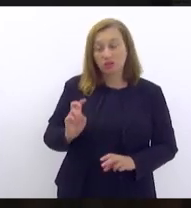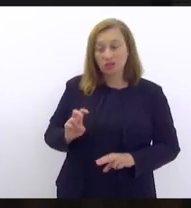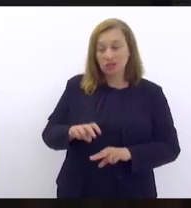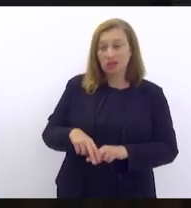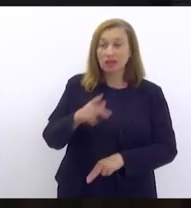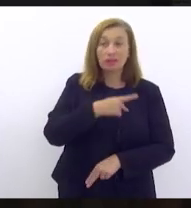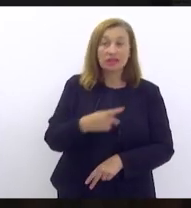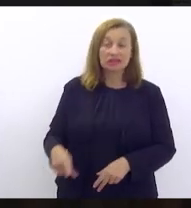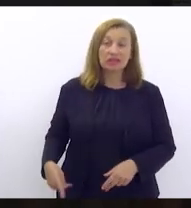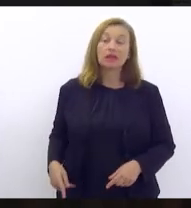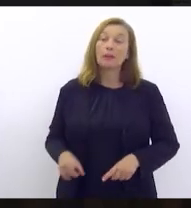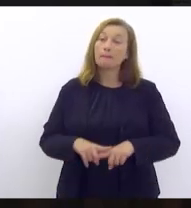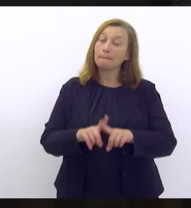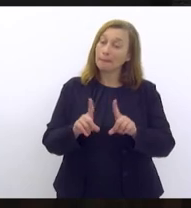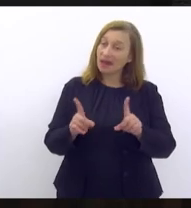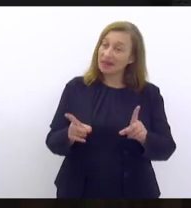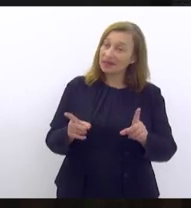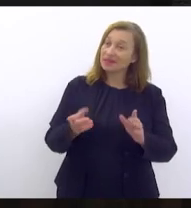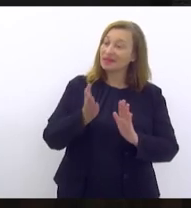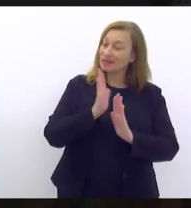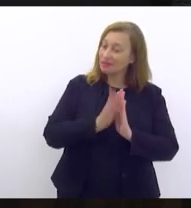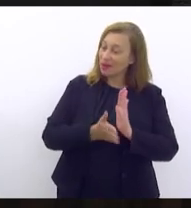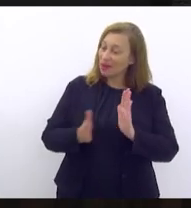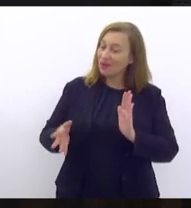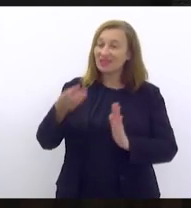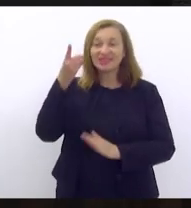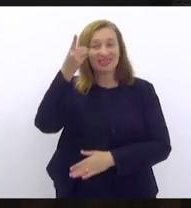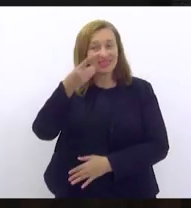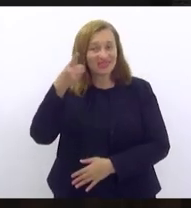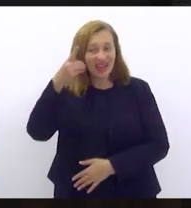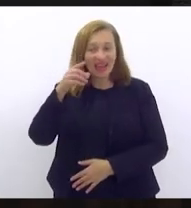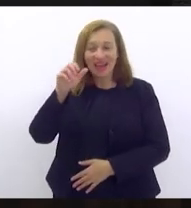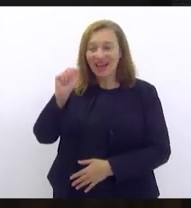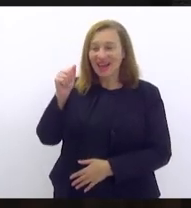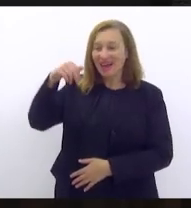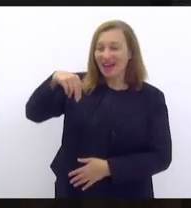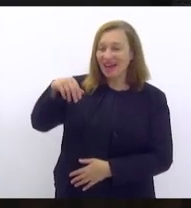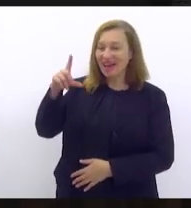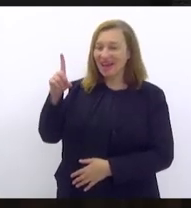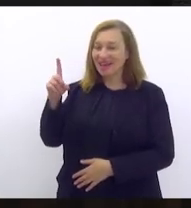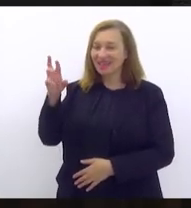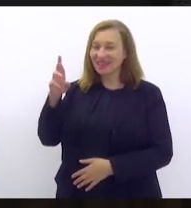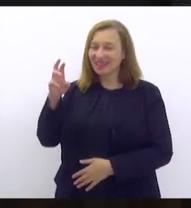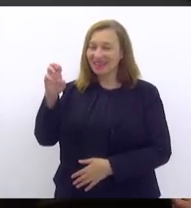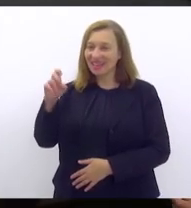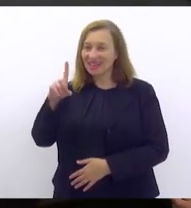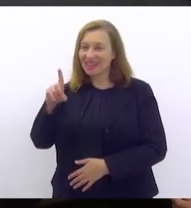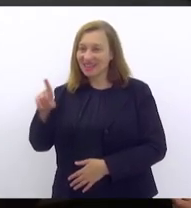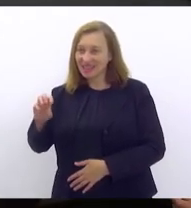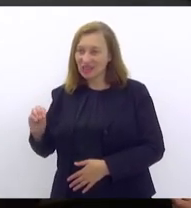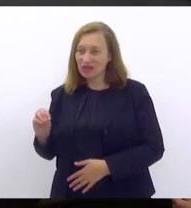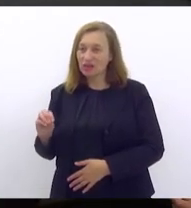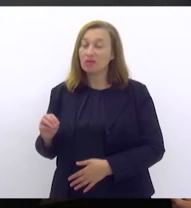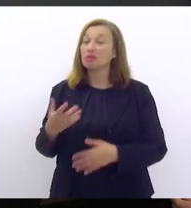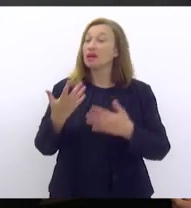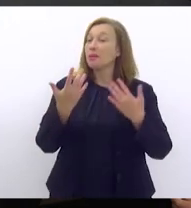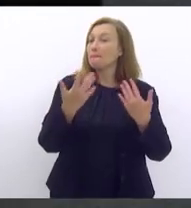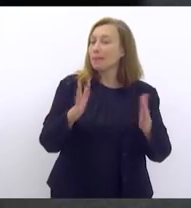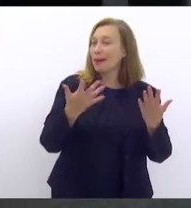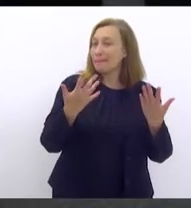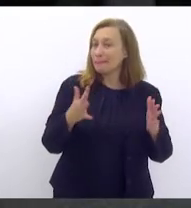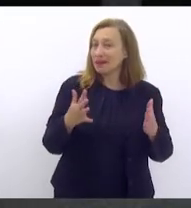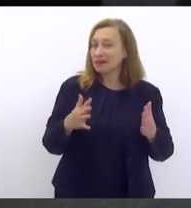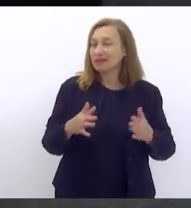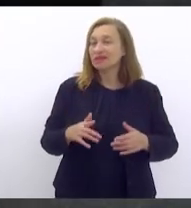presidência. Mas, pela ordem, deputado Andrezinho Ceciliano. Queria parabenizar